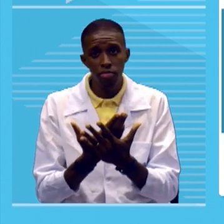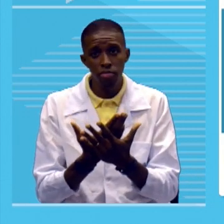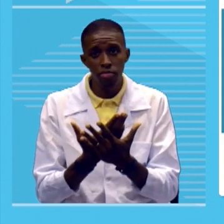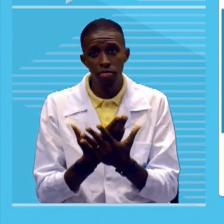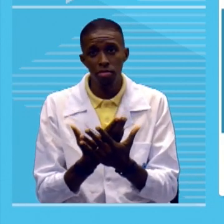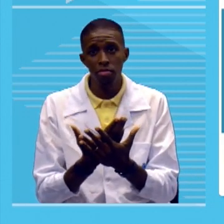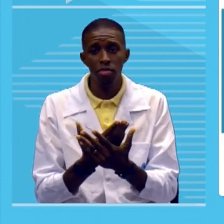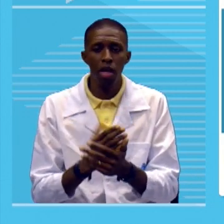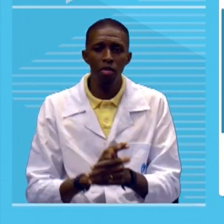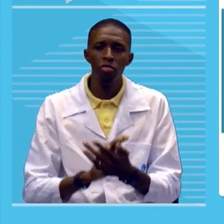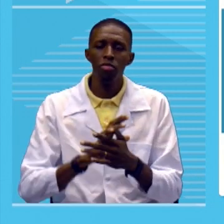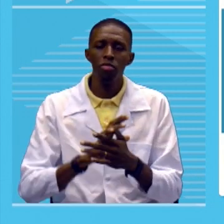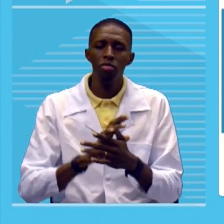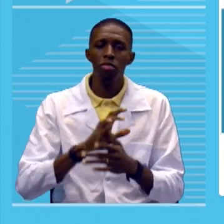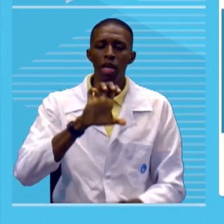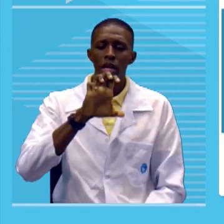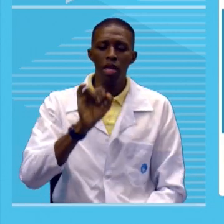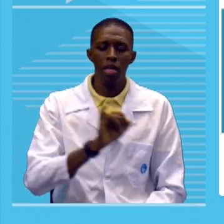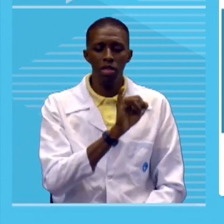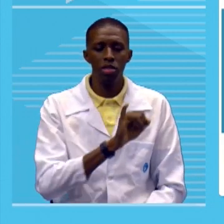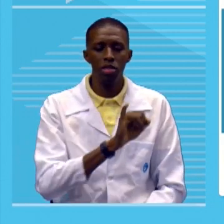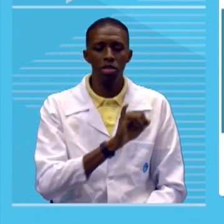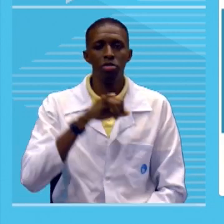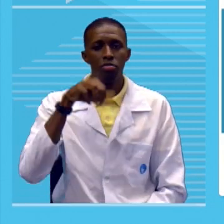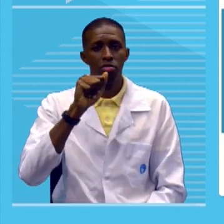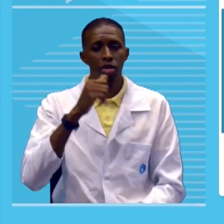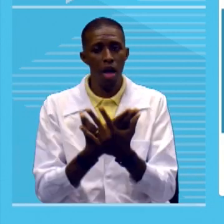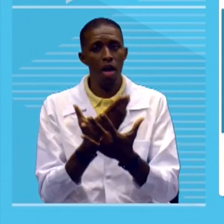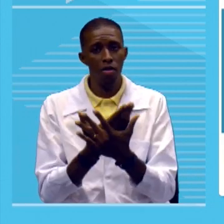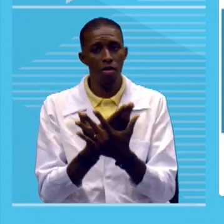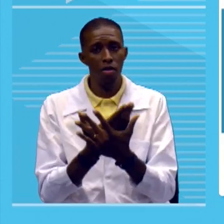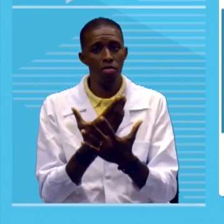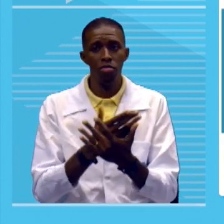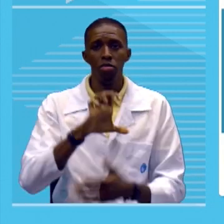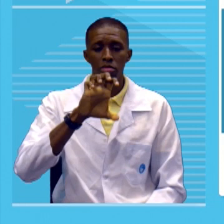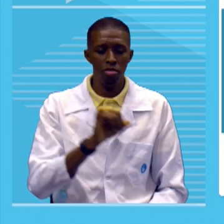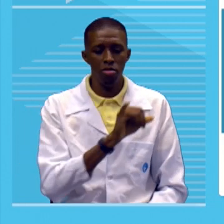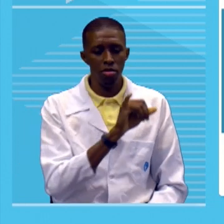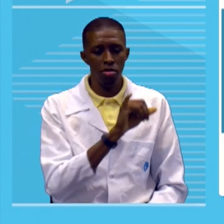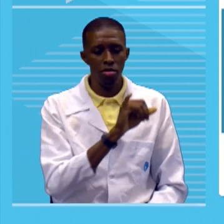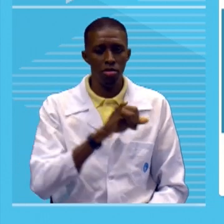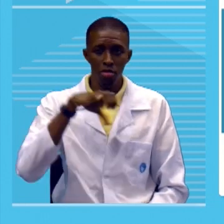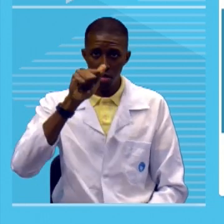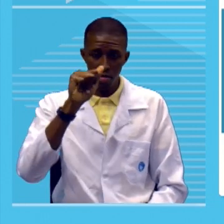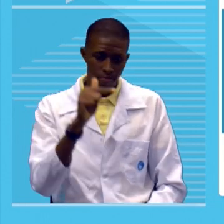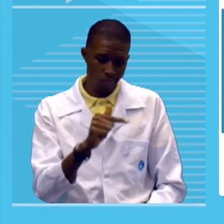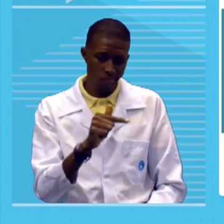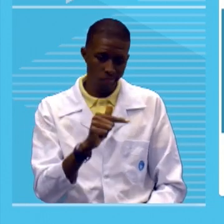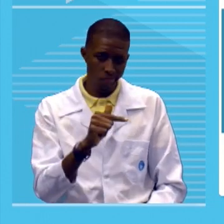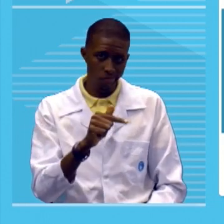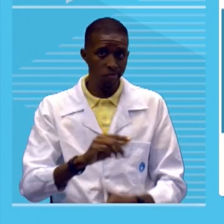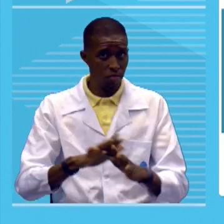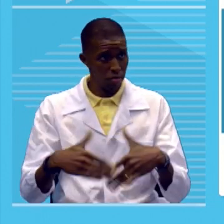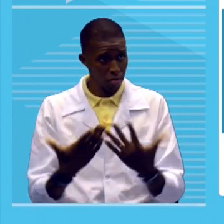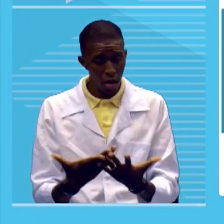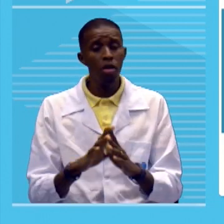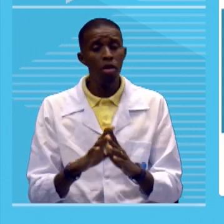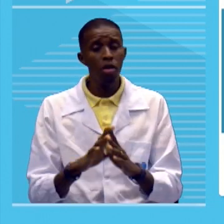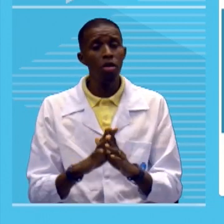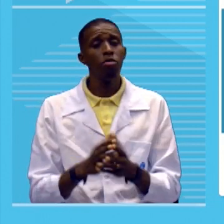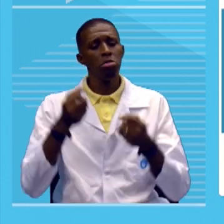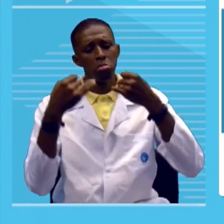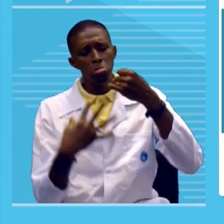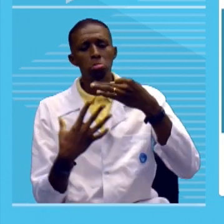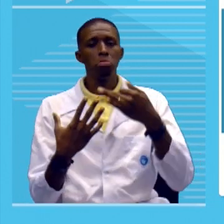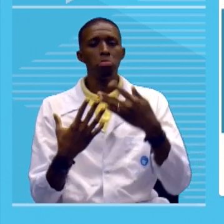vocês saiam daqui sabendo tudo sobre pontuação, hein? Vamos lá? É, você